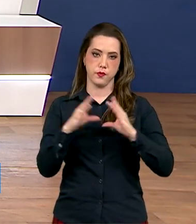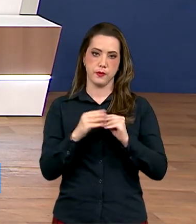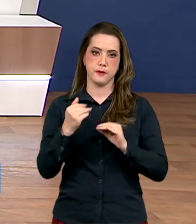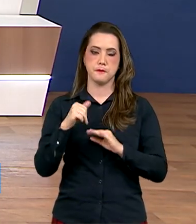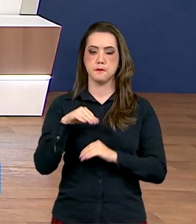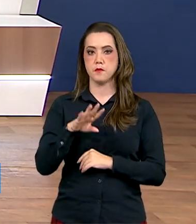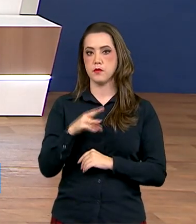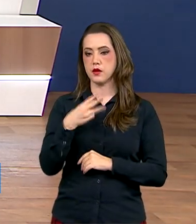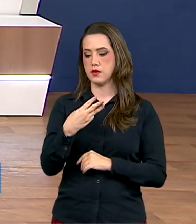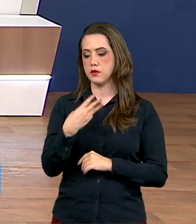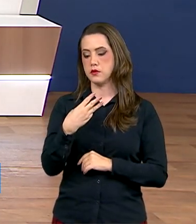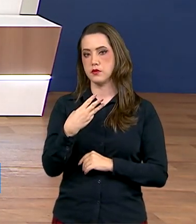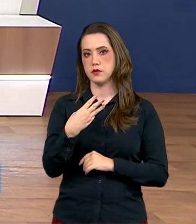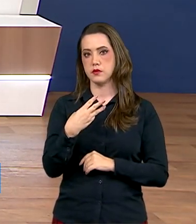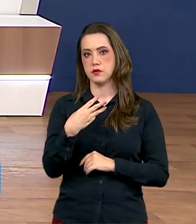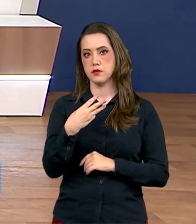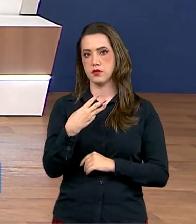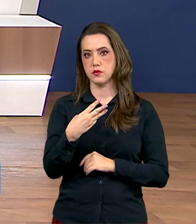de